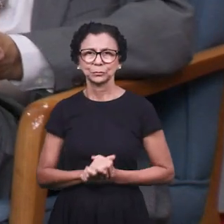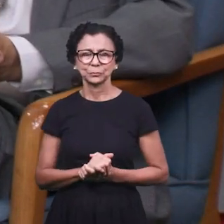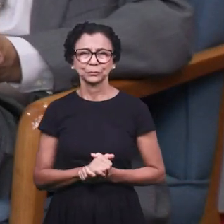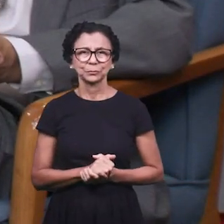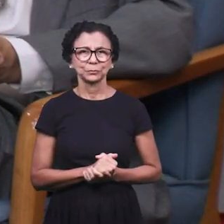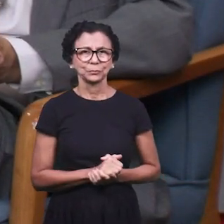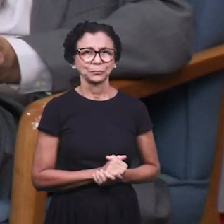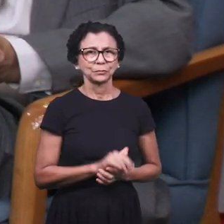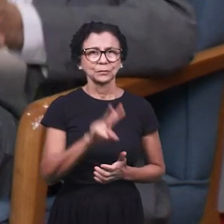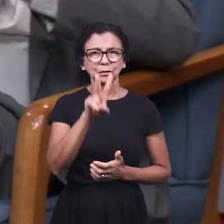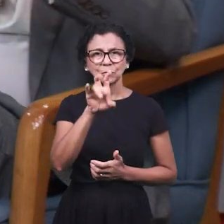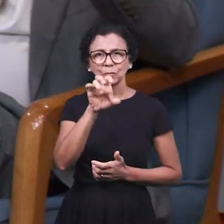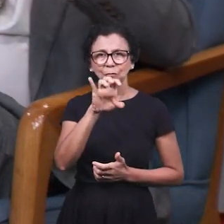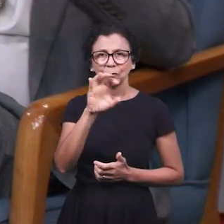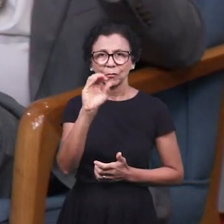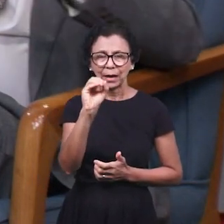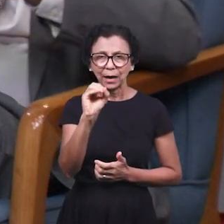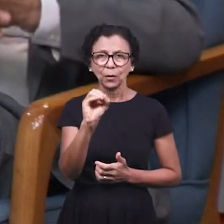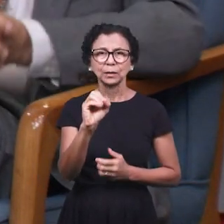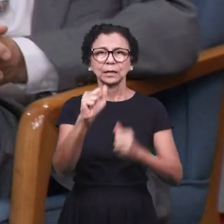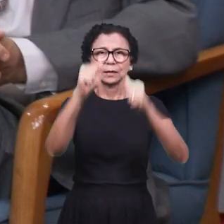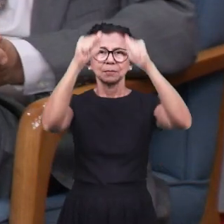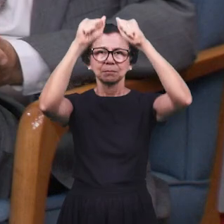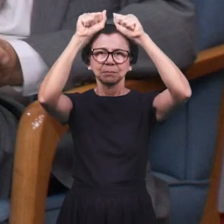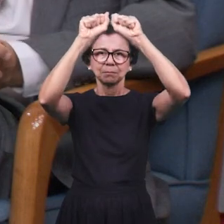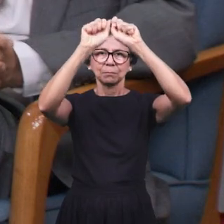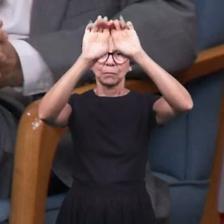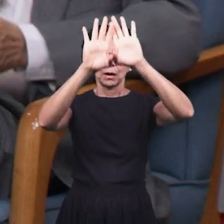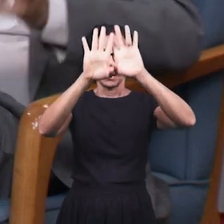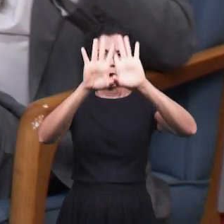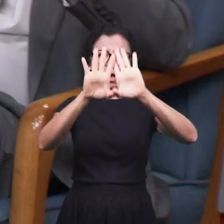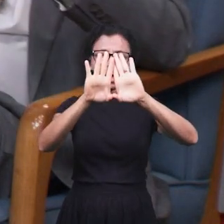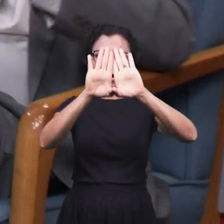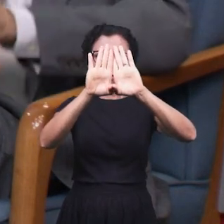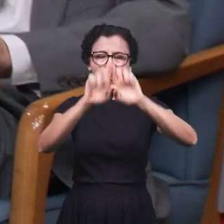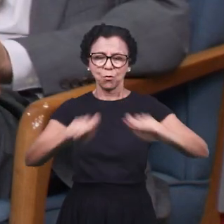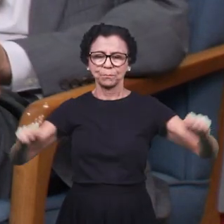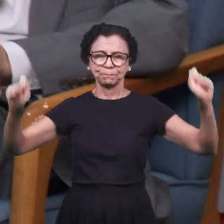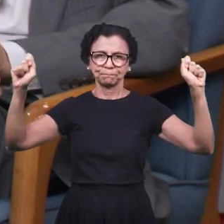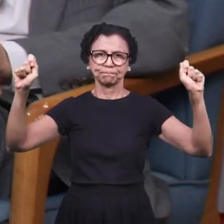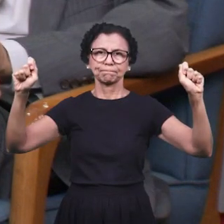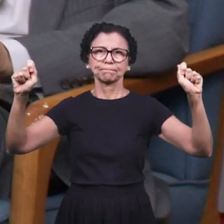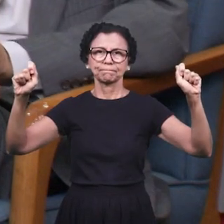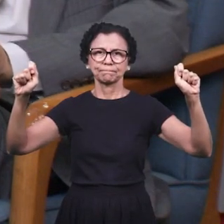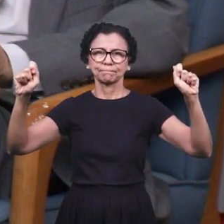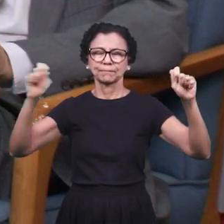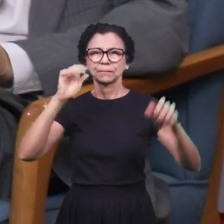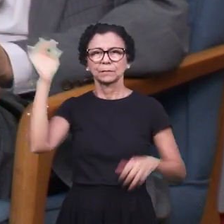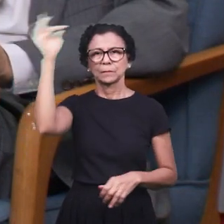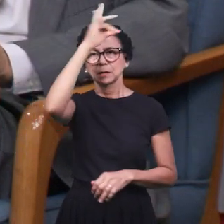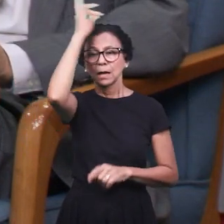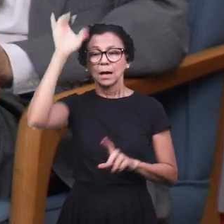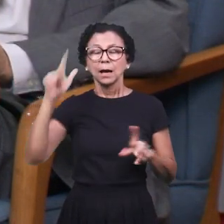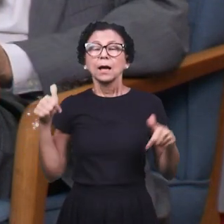O véu, aquela cortina se abre e há uma operação gloriosa do Espírito